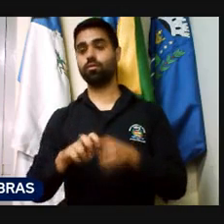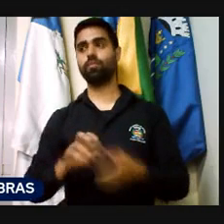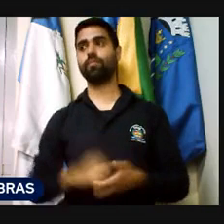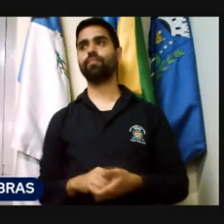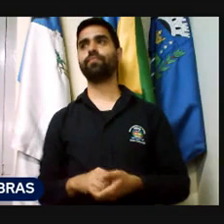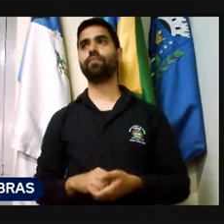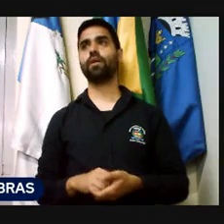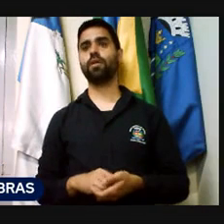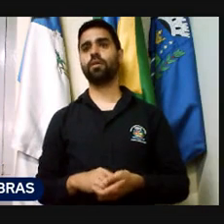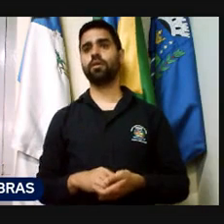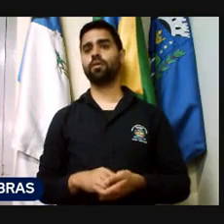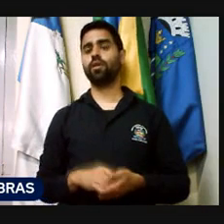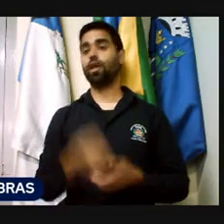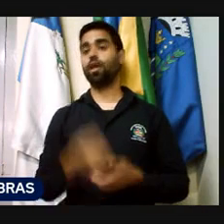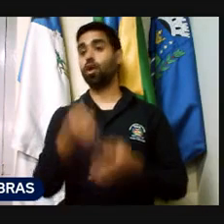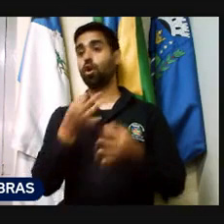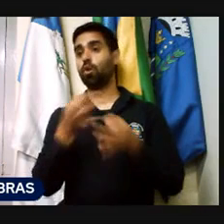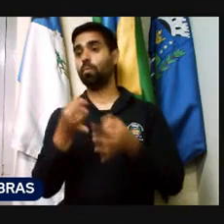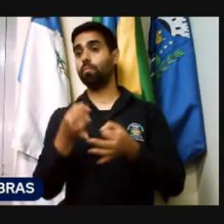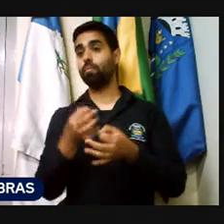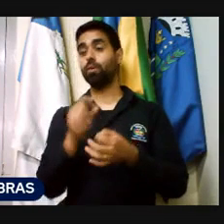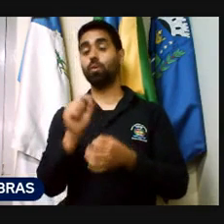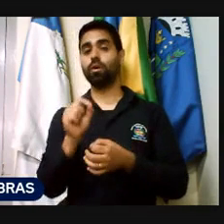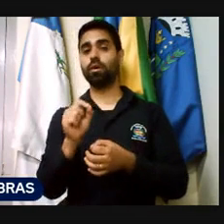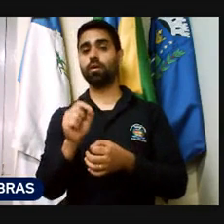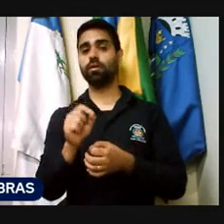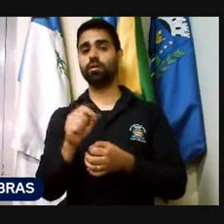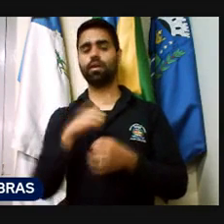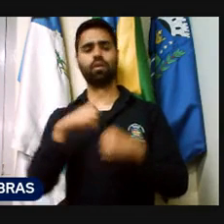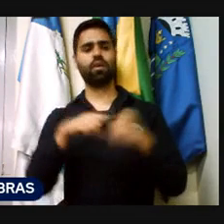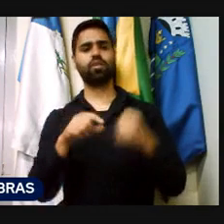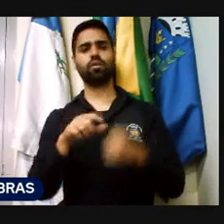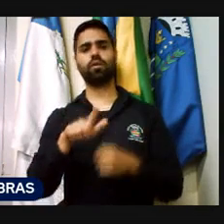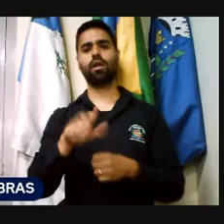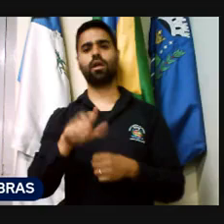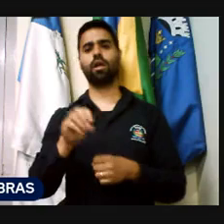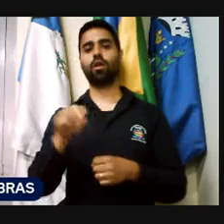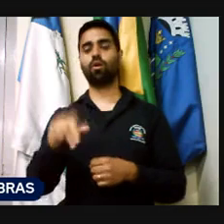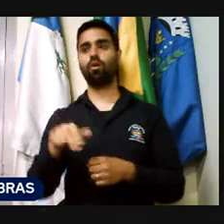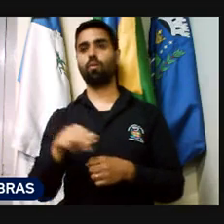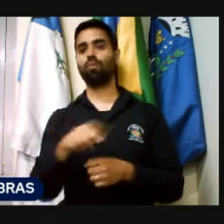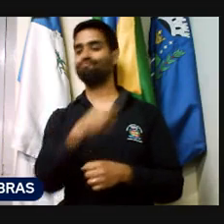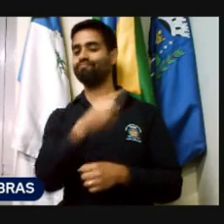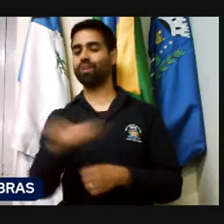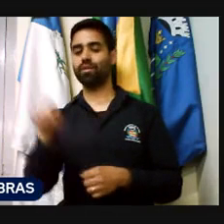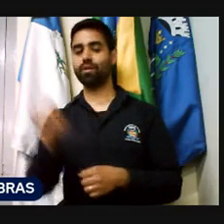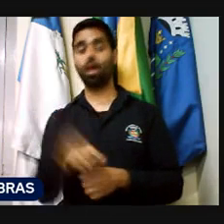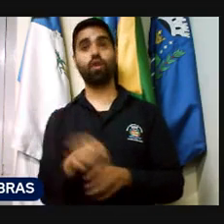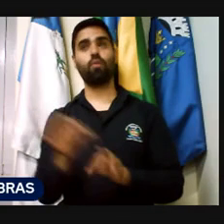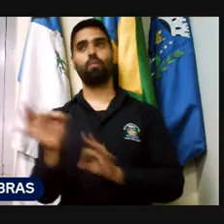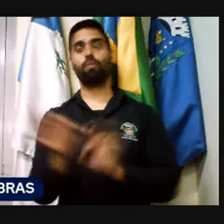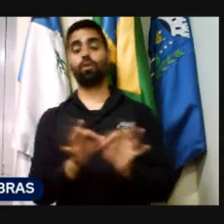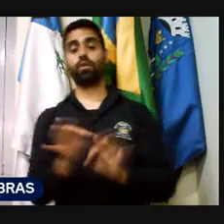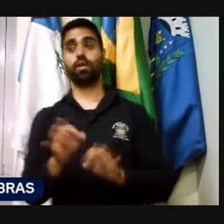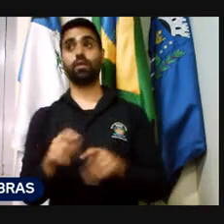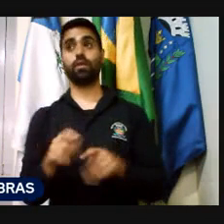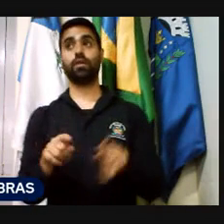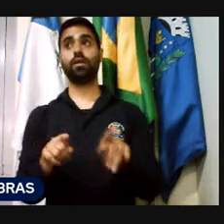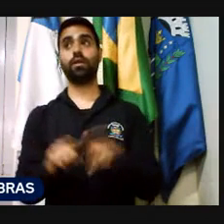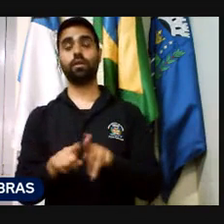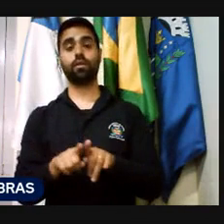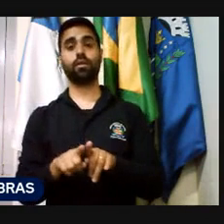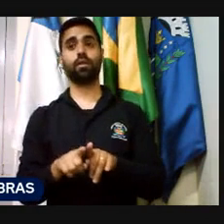mais delongas, opino pela consultoria em observância ao disposto do artigo da LOM, pela rejeição do projeto e,